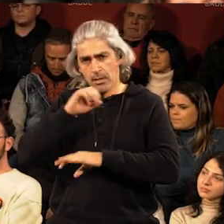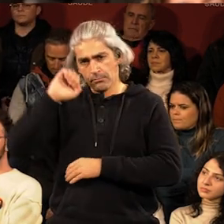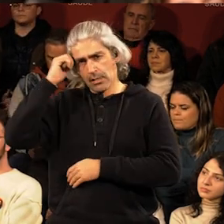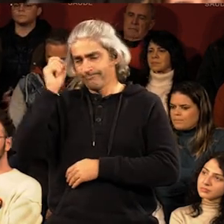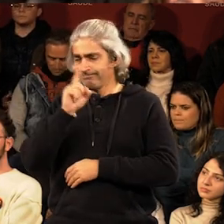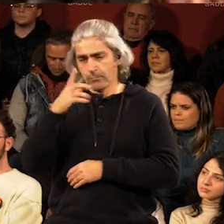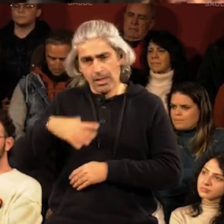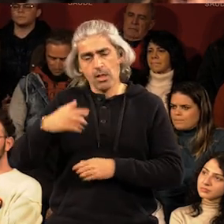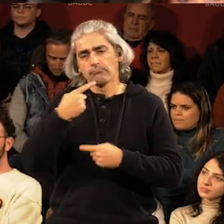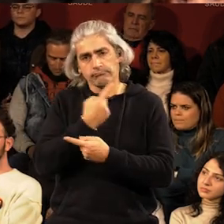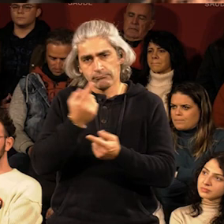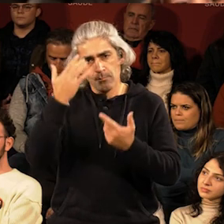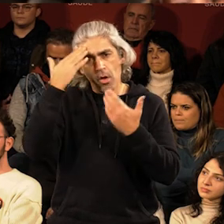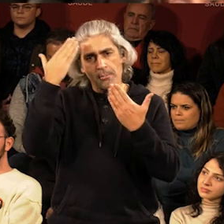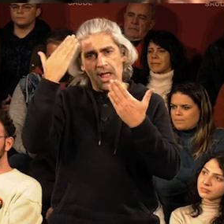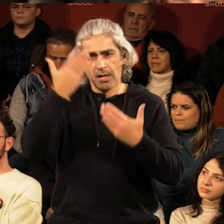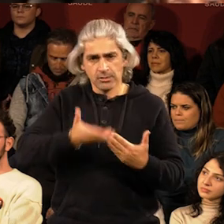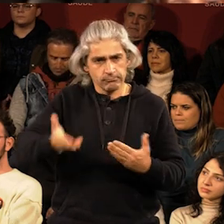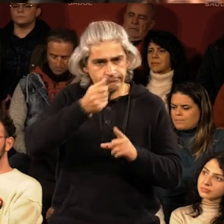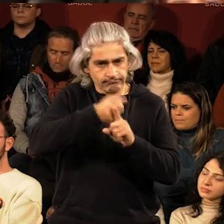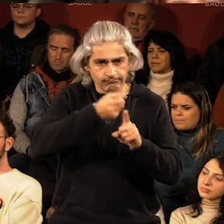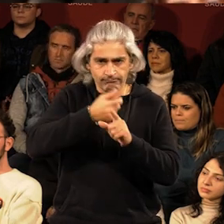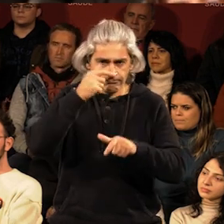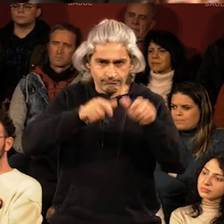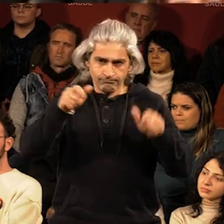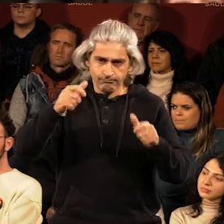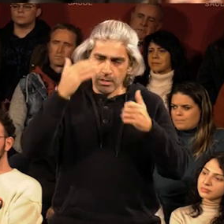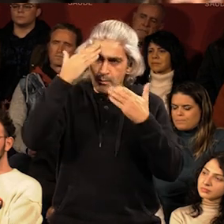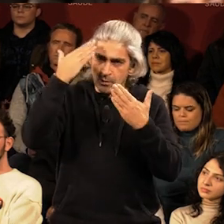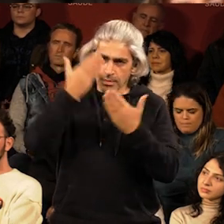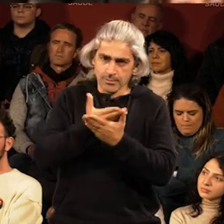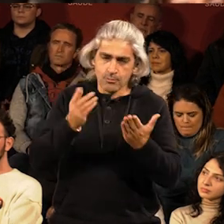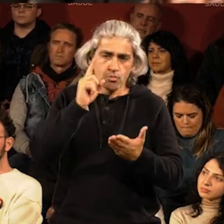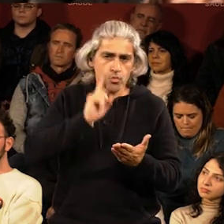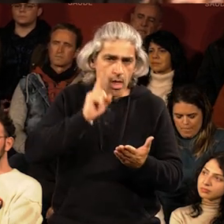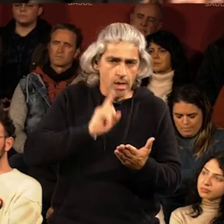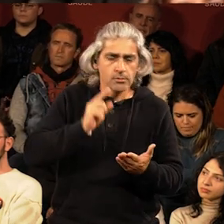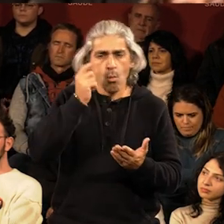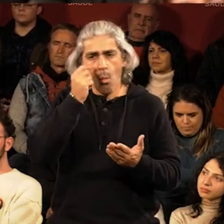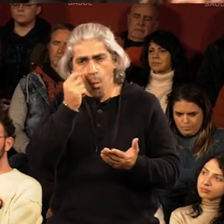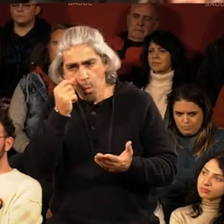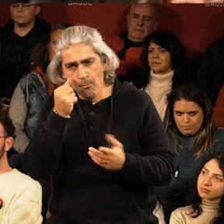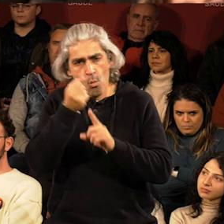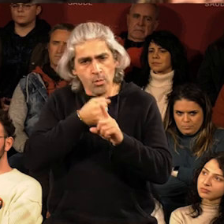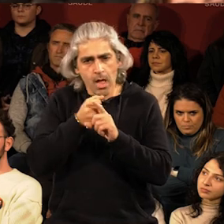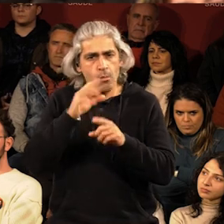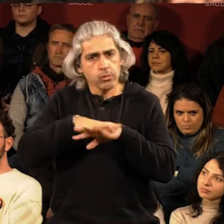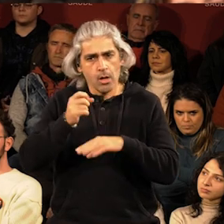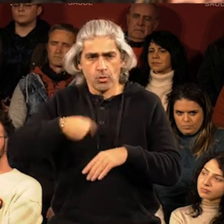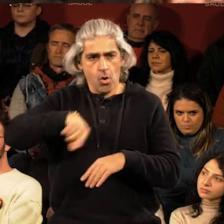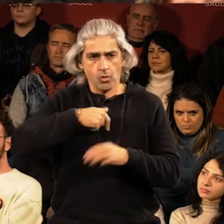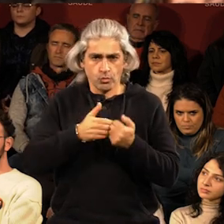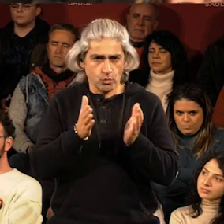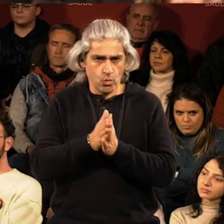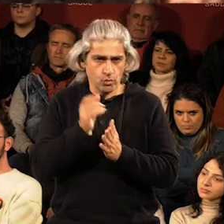homenagem à militância hoje quero prestar homenagem às mulheres e homens que lutaram por todas nós e